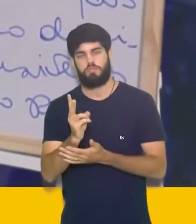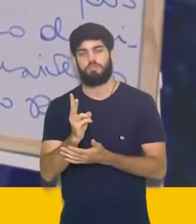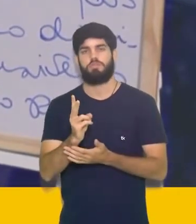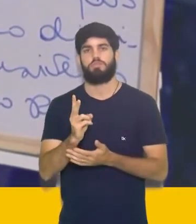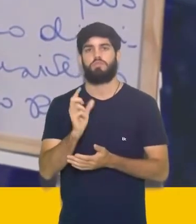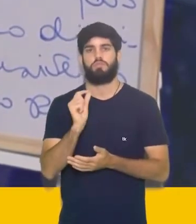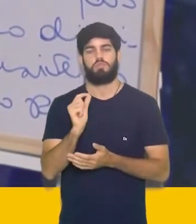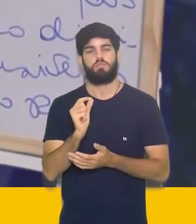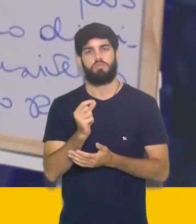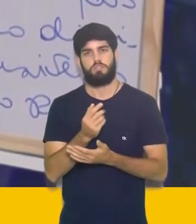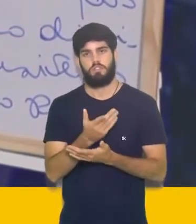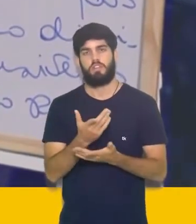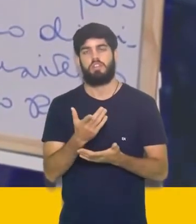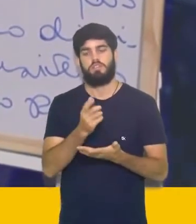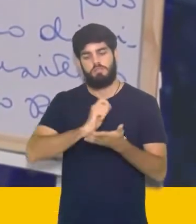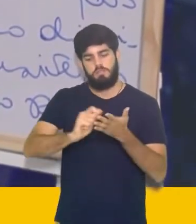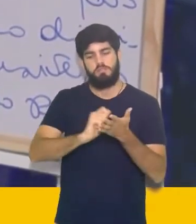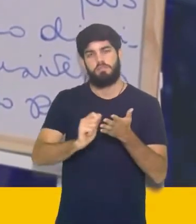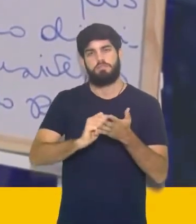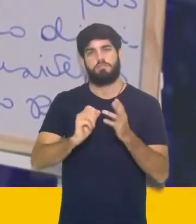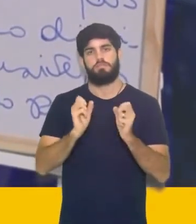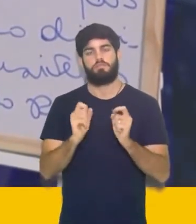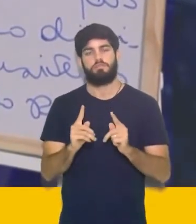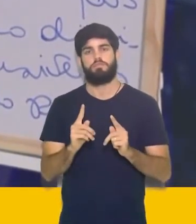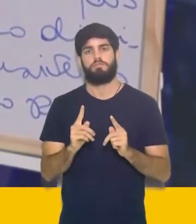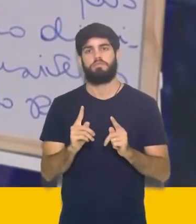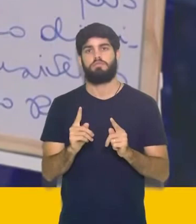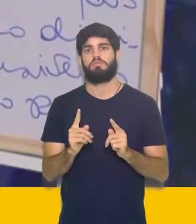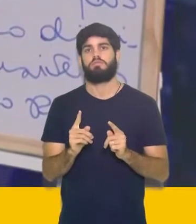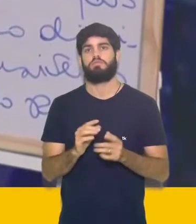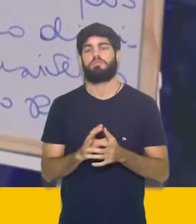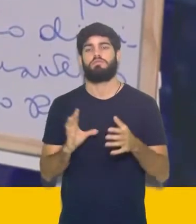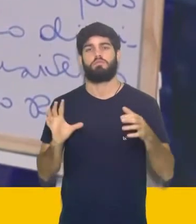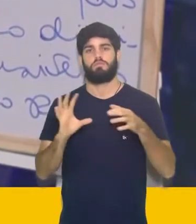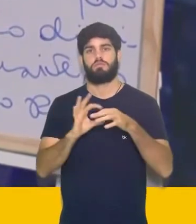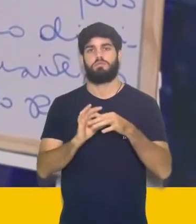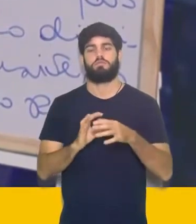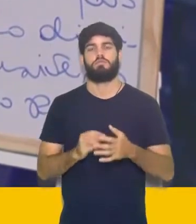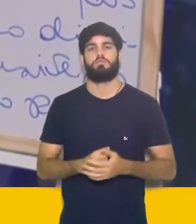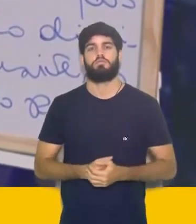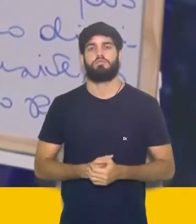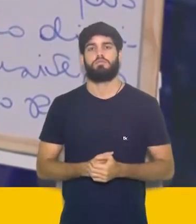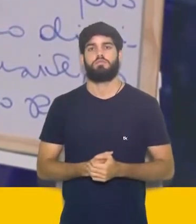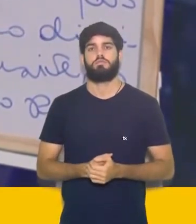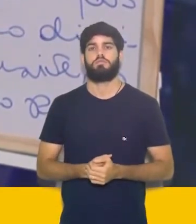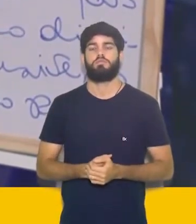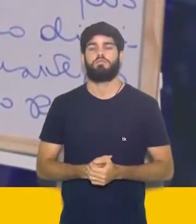dar continuidade ao que você está pedindo, ao que você está escrevendo. Então, isso chama-se conectores.